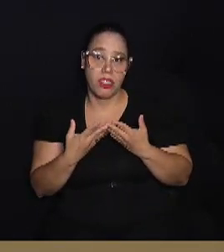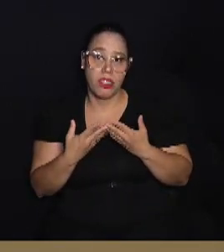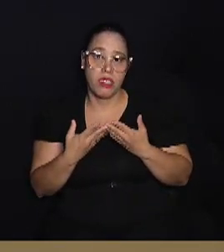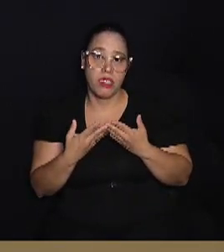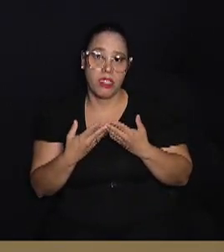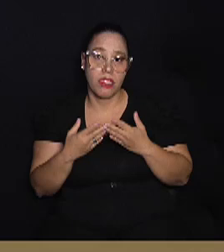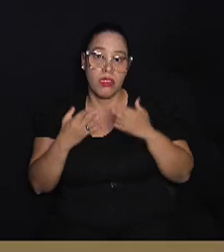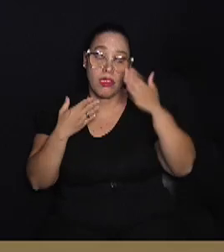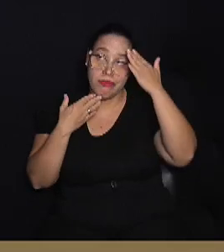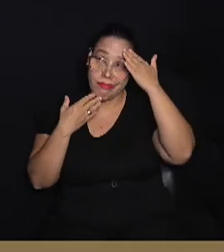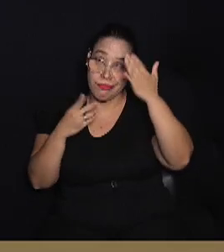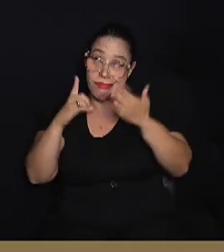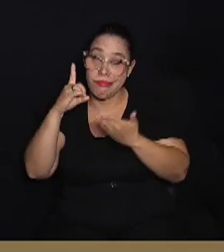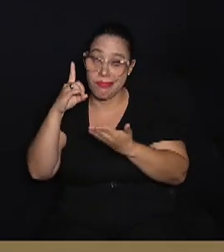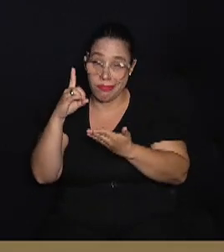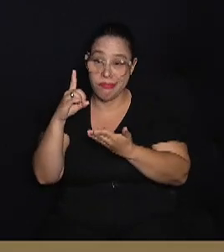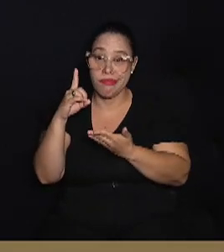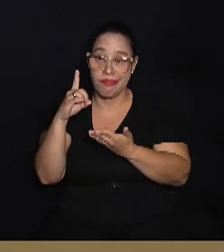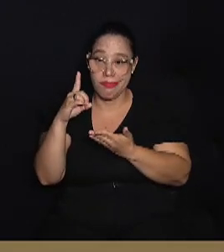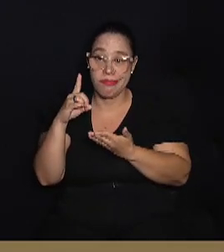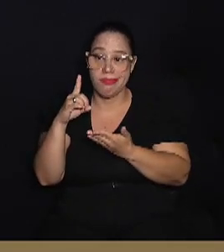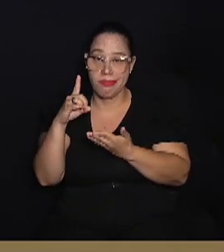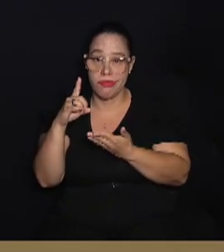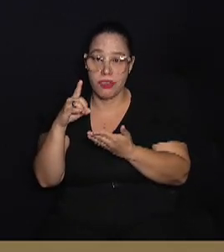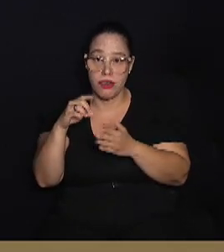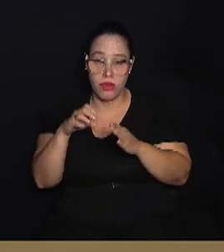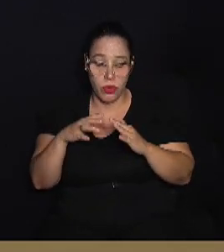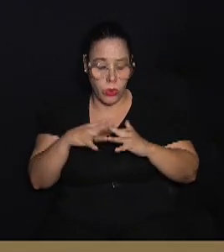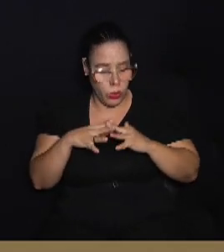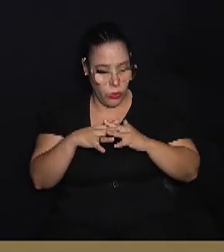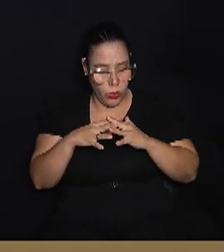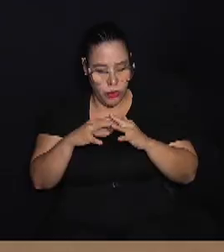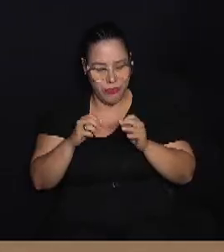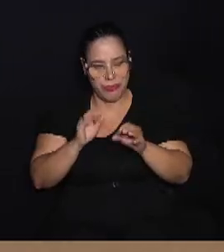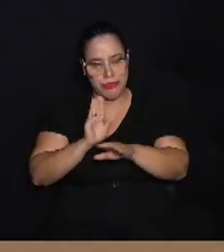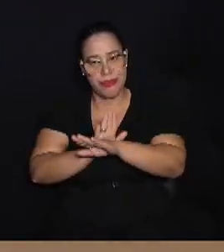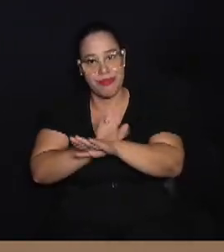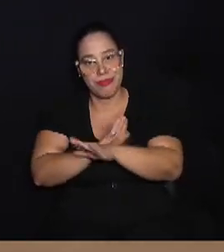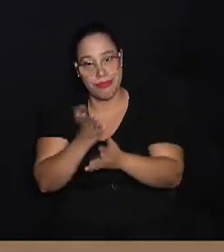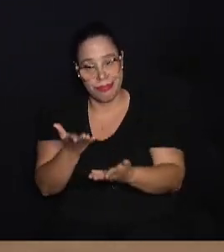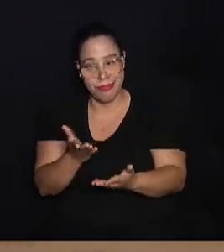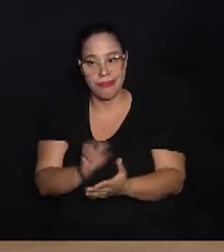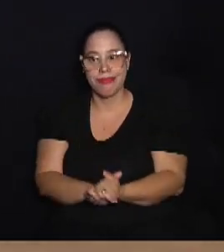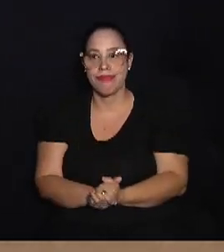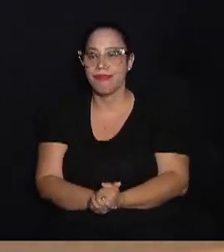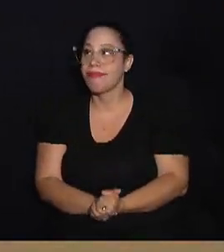a graça de Deus na minha vida também. E o rugby me ajudou muito e continua me ajudando.